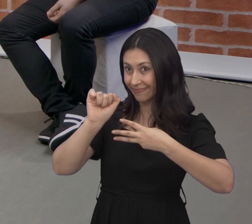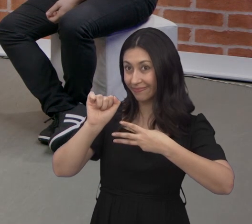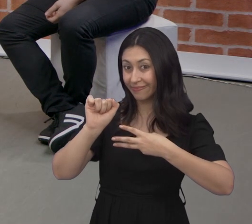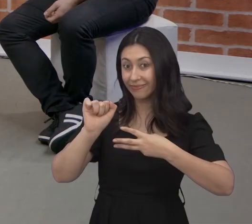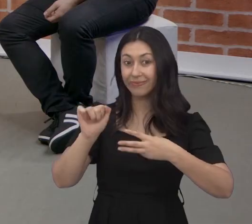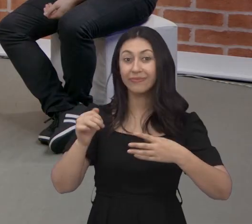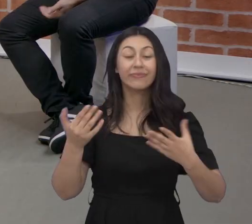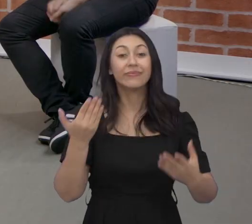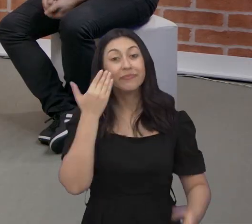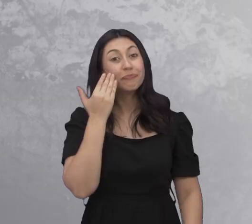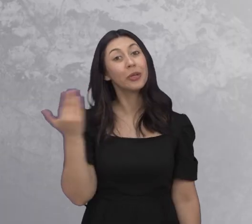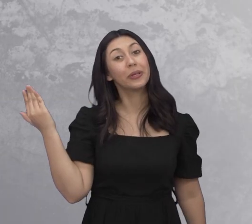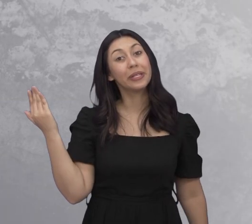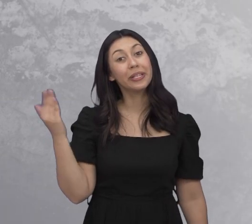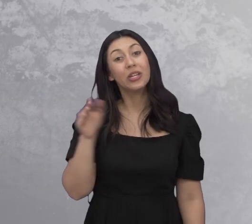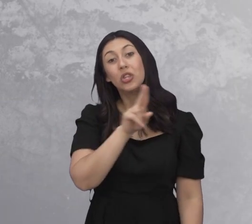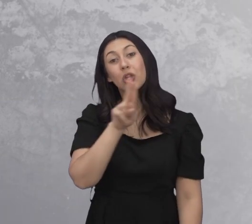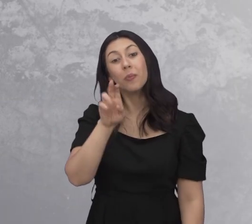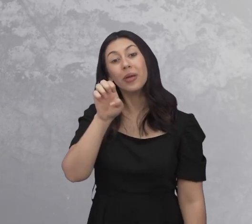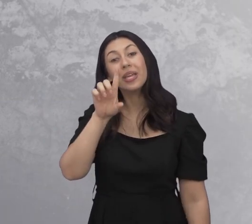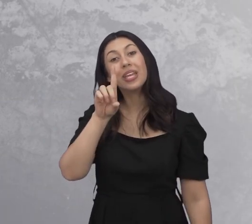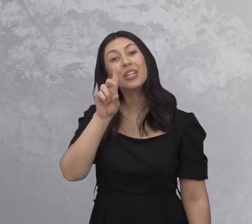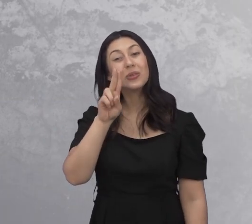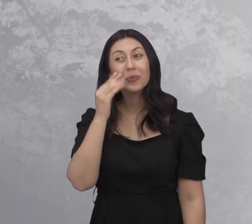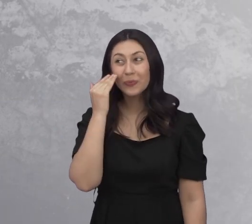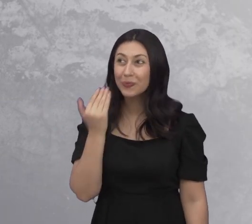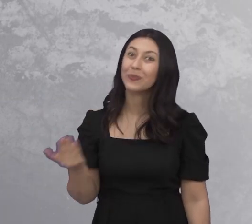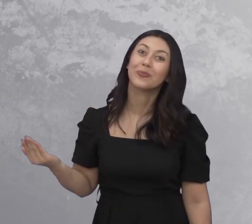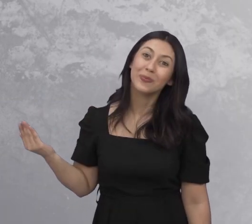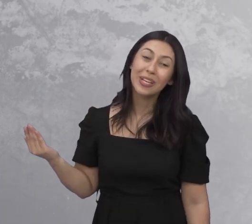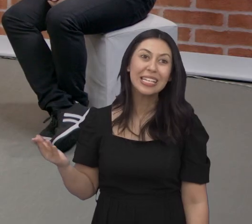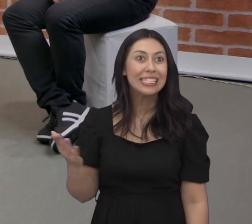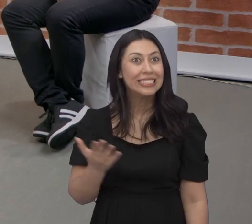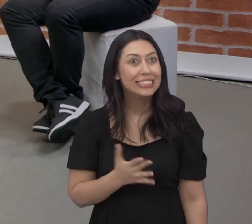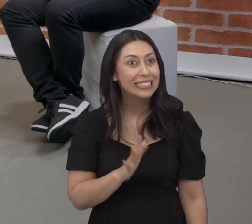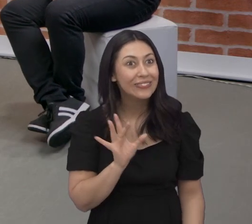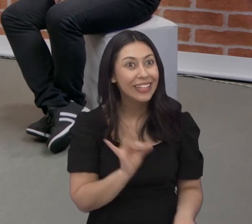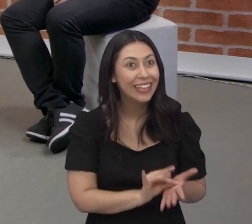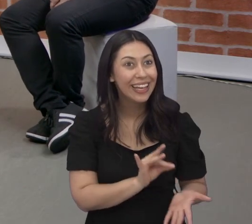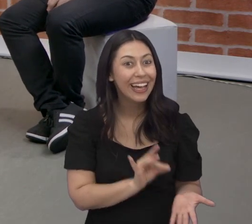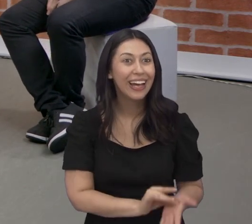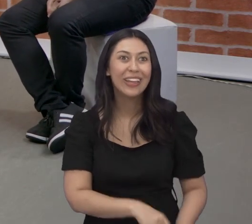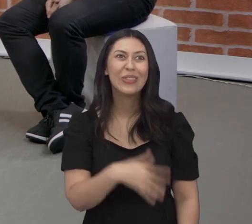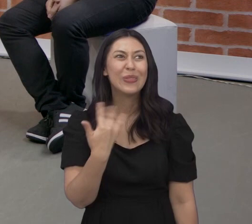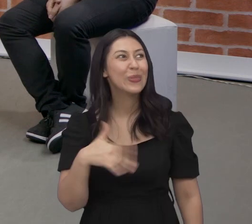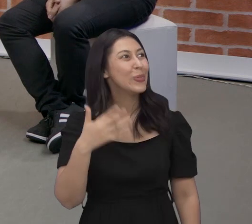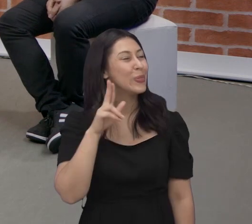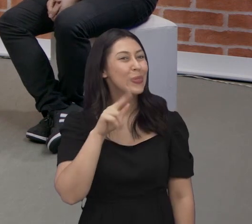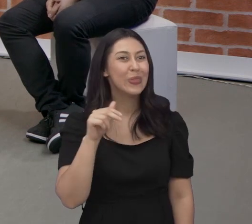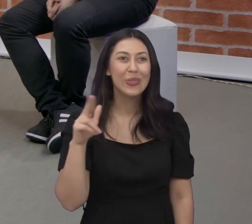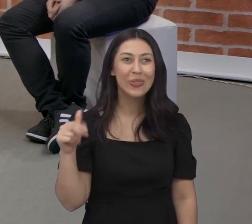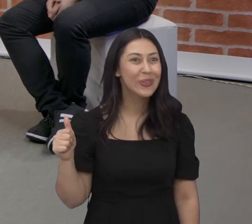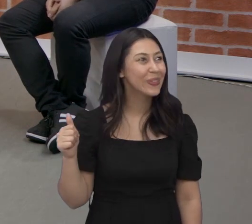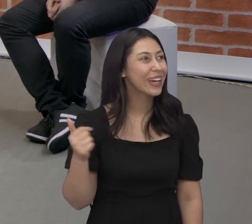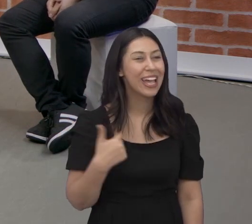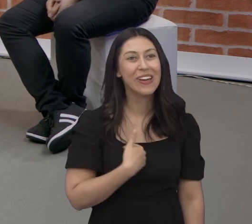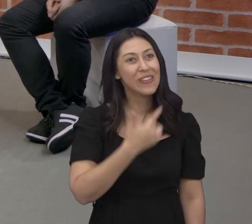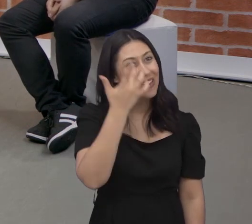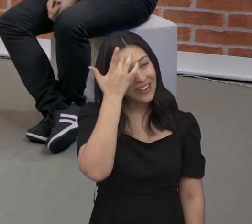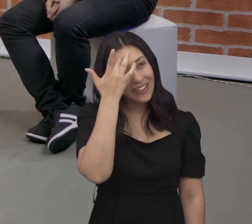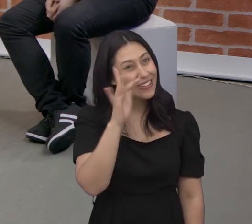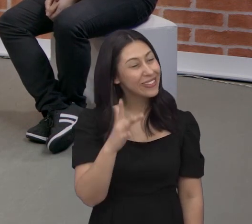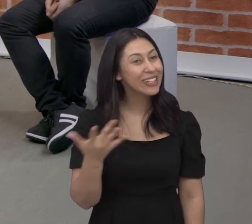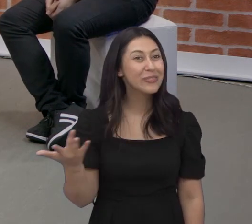está olhando agora para o Edu. Este é o Edu. Sério? Eu nunca ia adivinhar. Essa eu nunca É tinha ouvido. impensável, né? Eu também não Impensável.